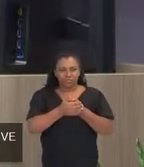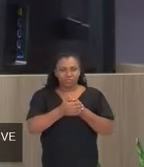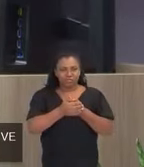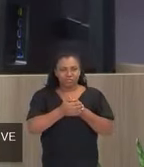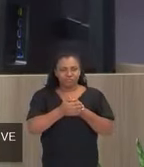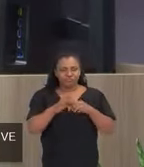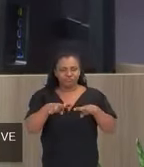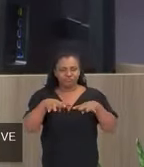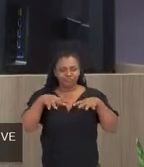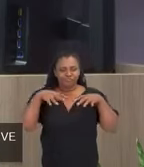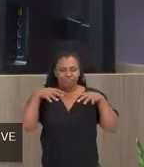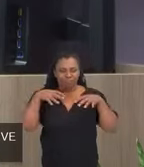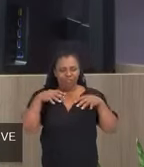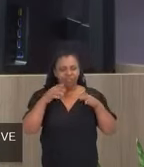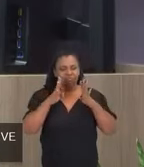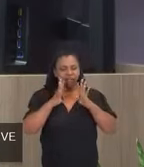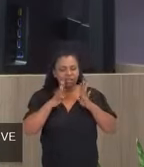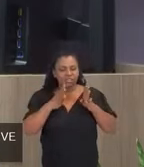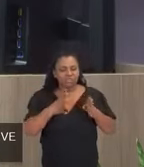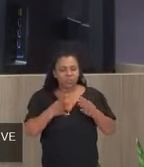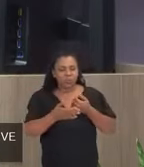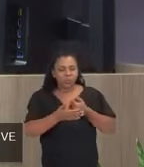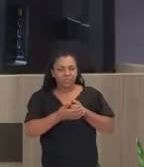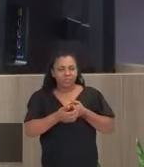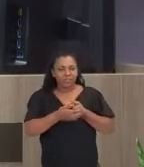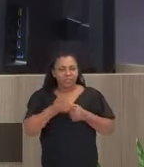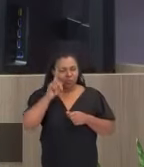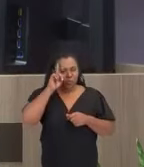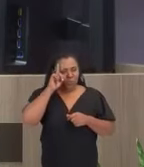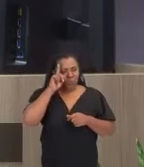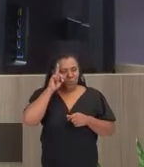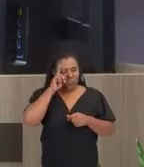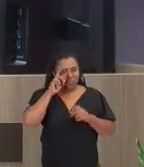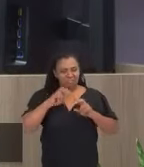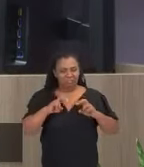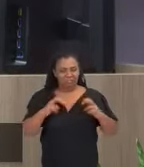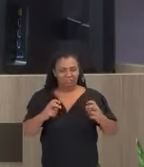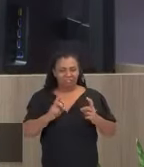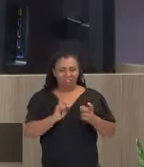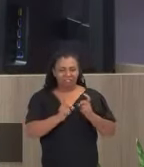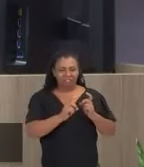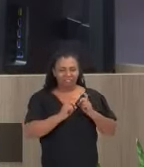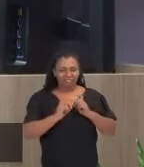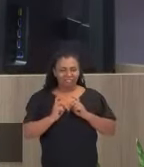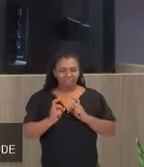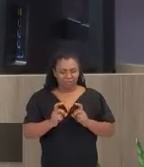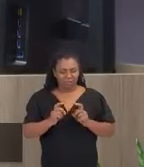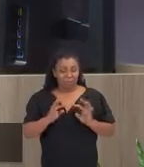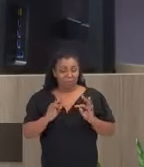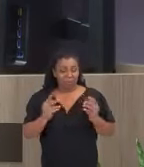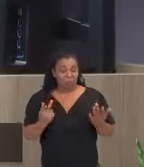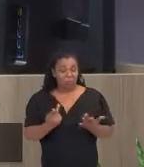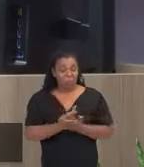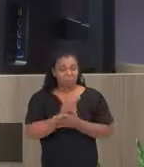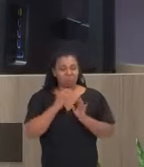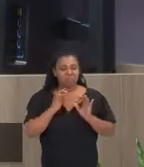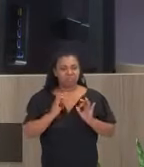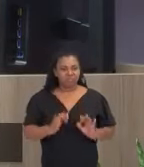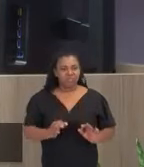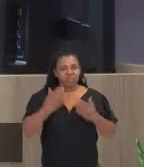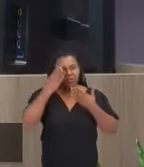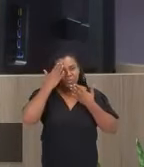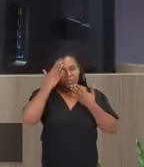super especial, teve um carinho. Acho que todo dia a gente se reunia, não era, Clênio? Praticamente, para que a coisa pudesse acontecer. Então, obrigado ao doutor